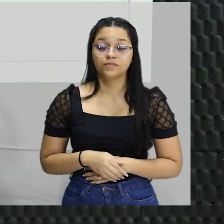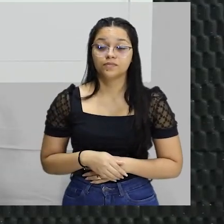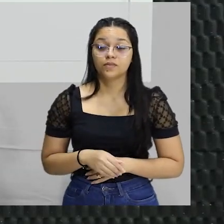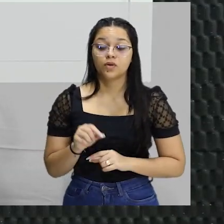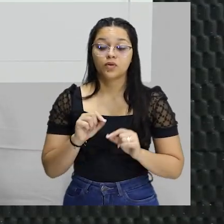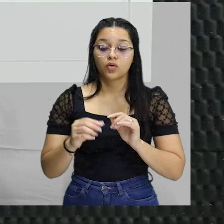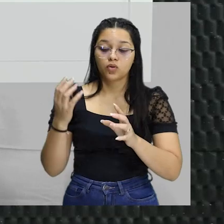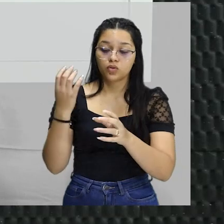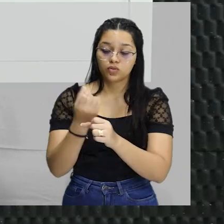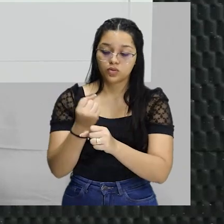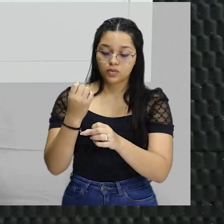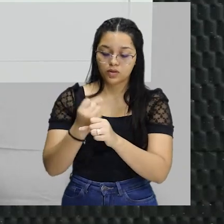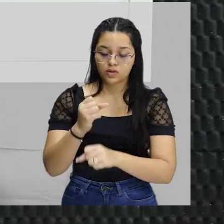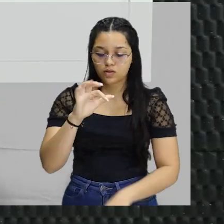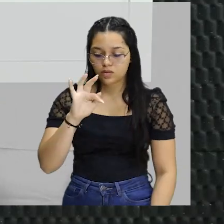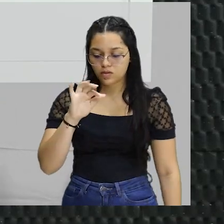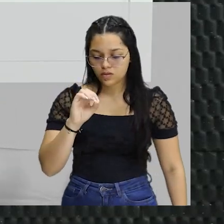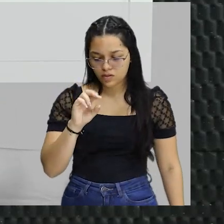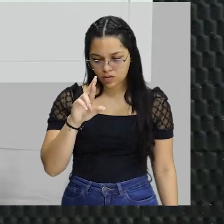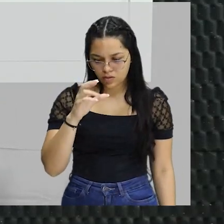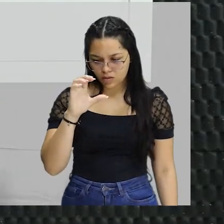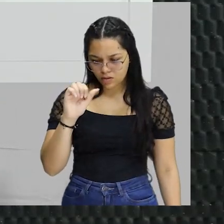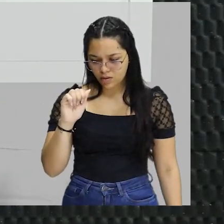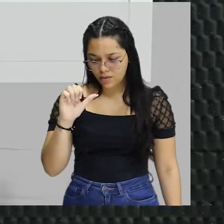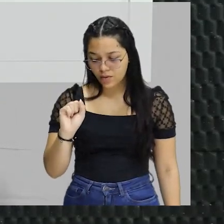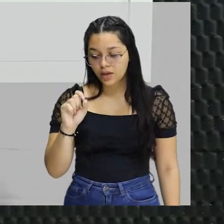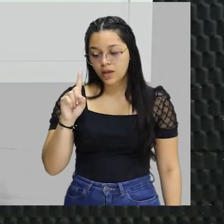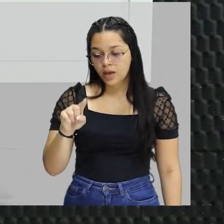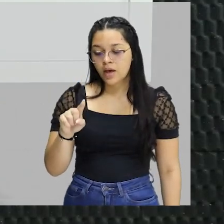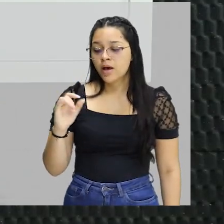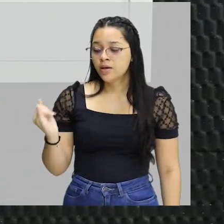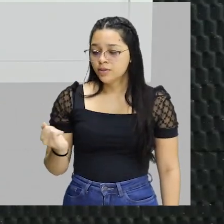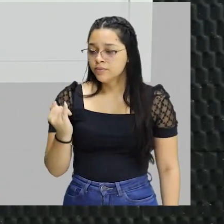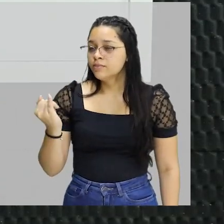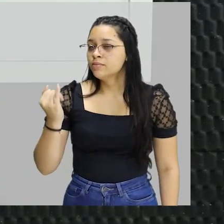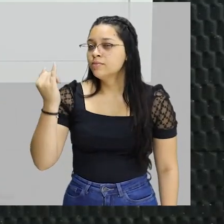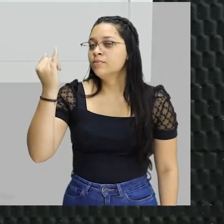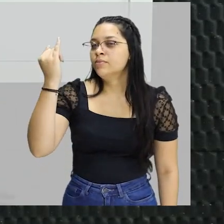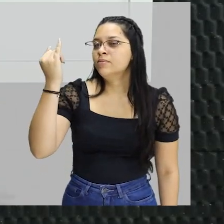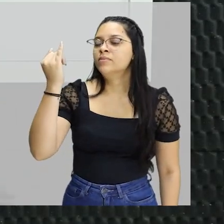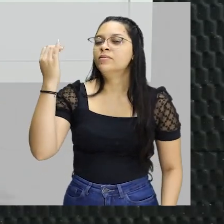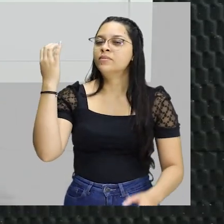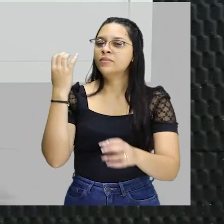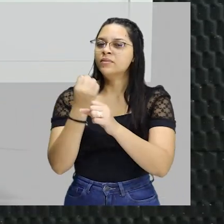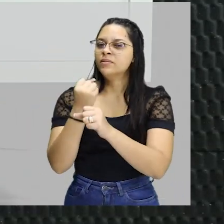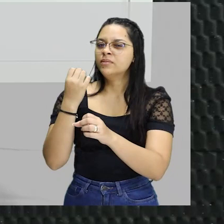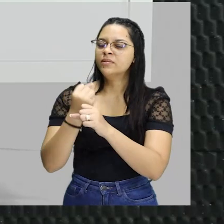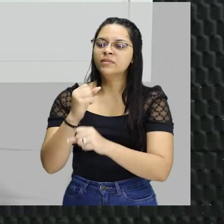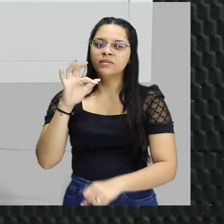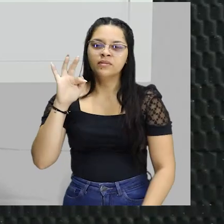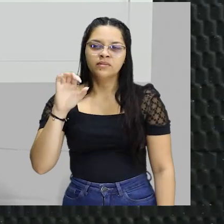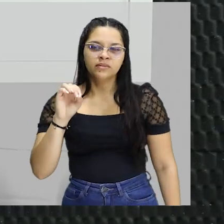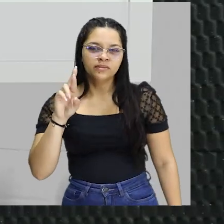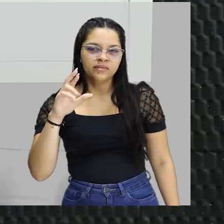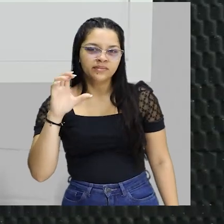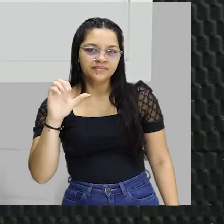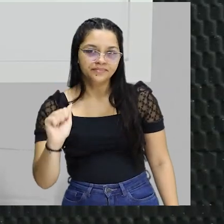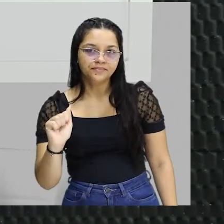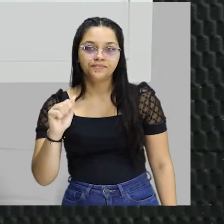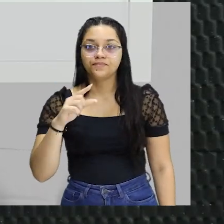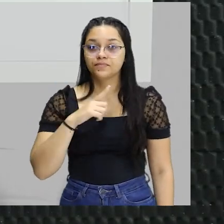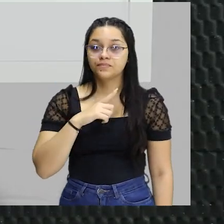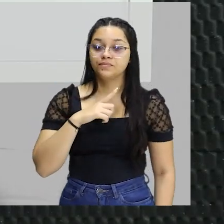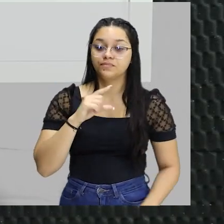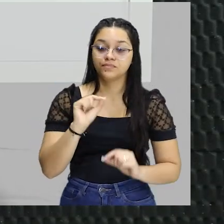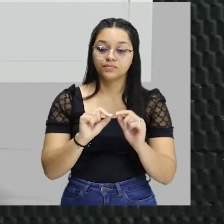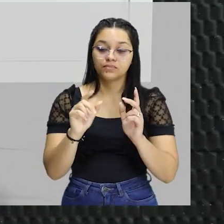o somatório das forças, aí esse é o ponto crucial aqui. O somatório das forças que agem sobre esse ponto, eles